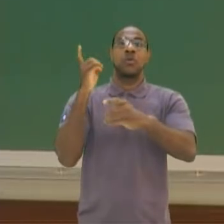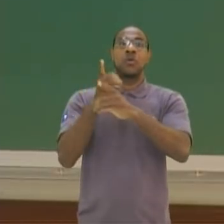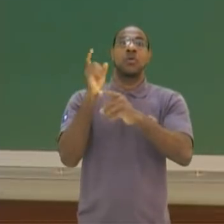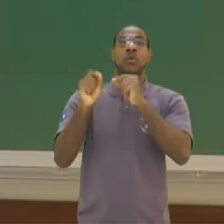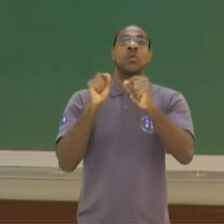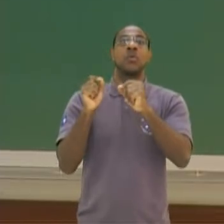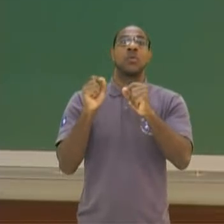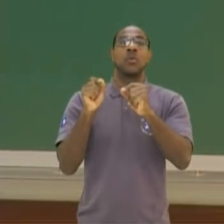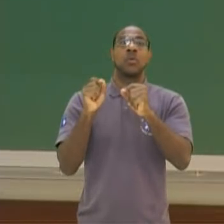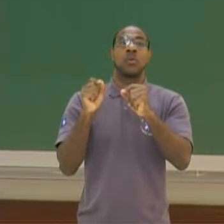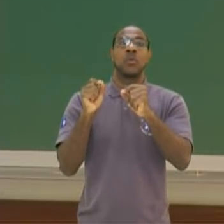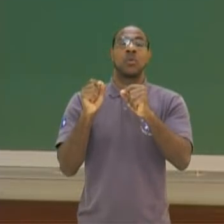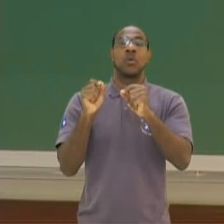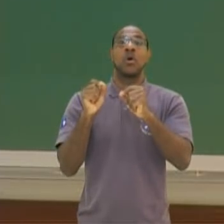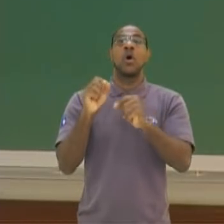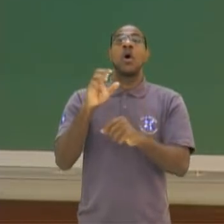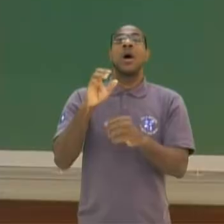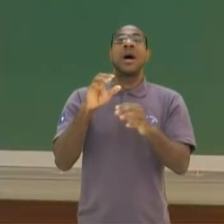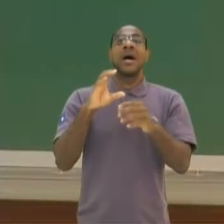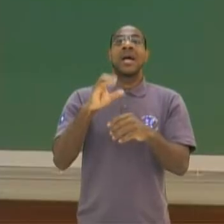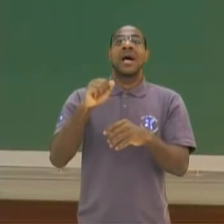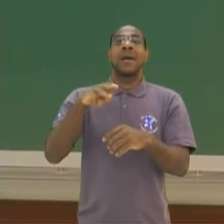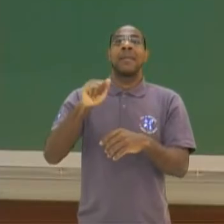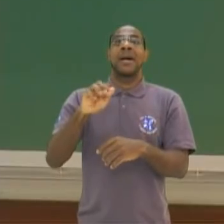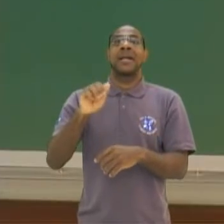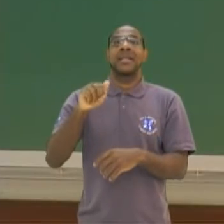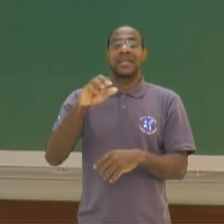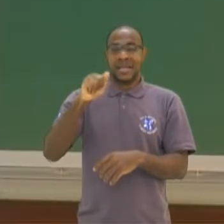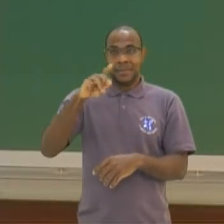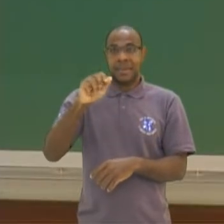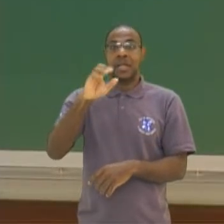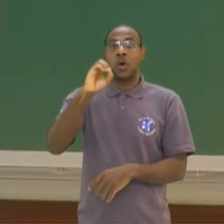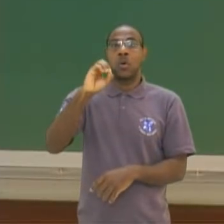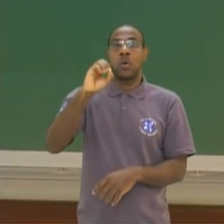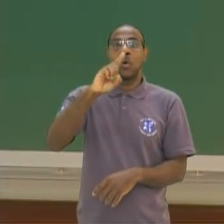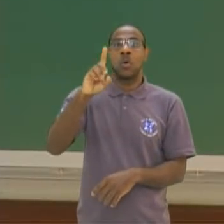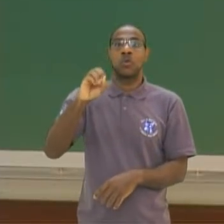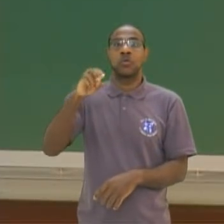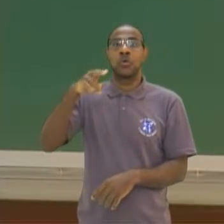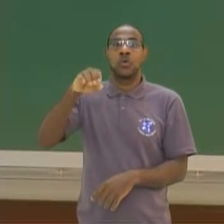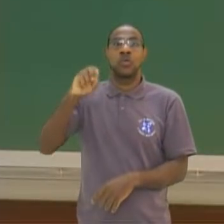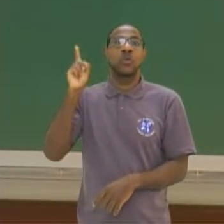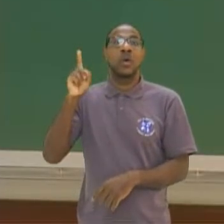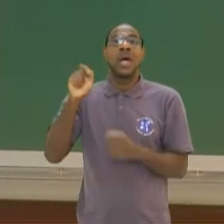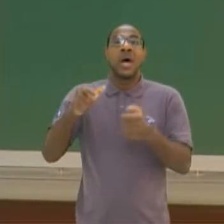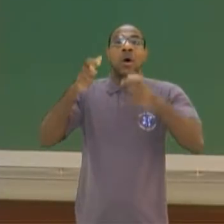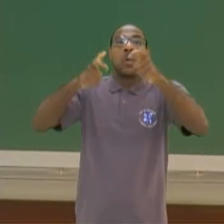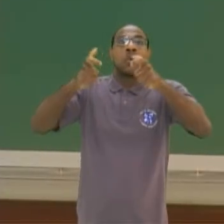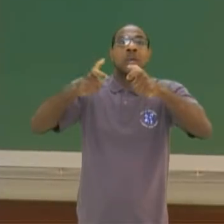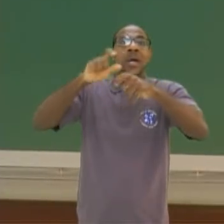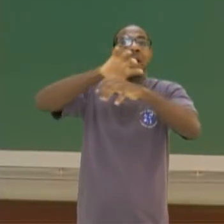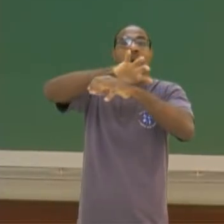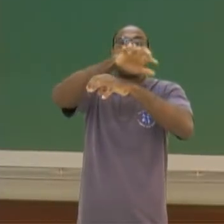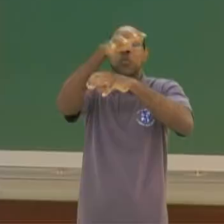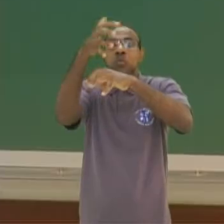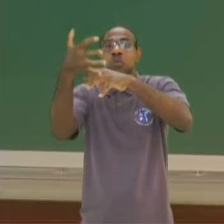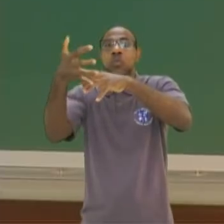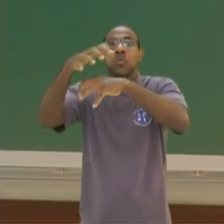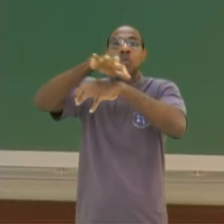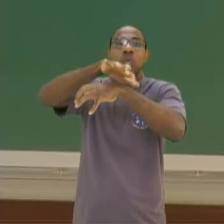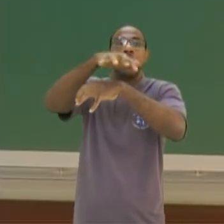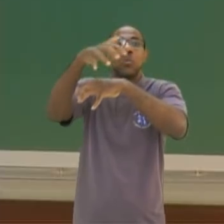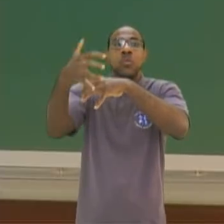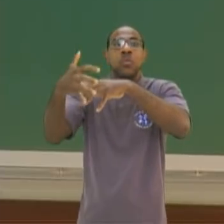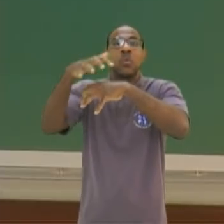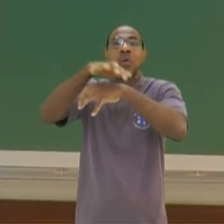ouviram falar na camada de ozônio? Então, a camada de ozônio é uma região da estratosfera